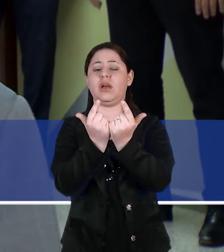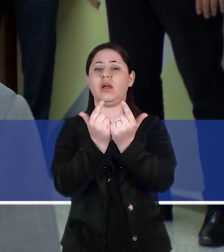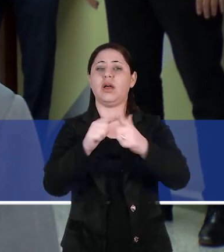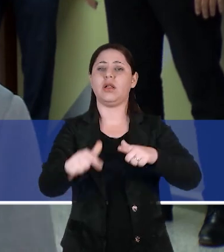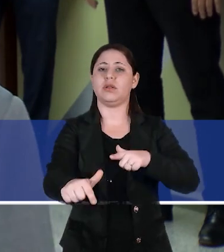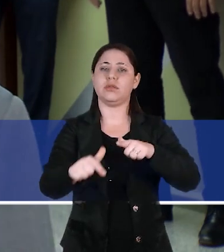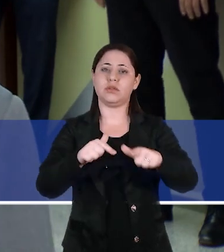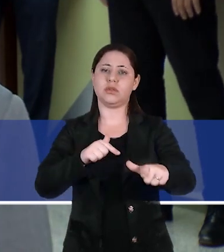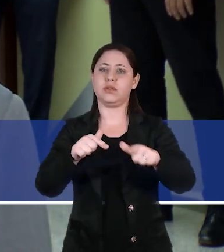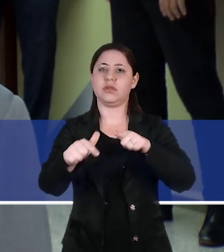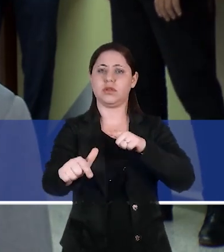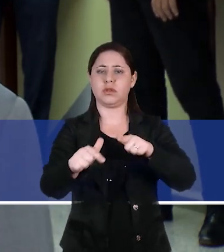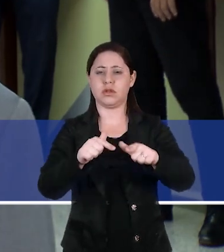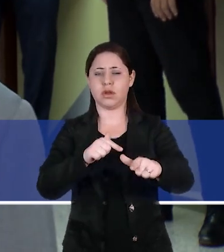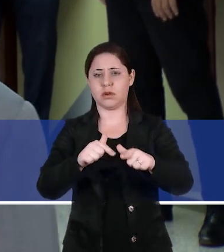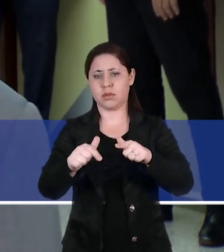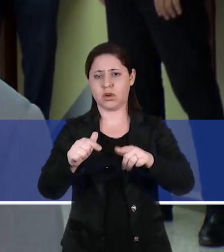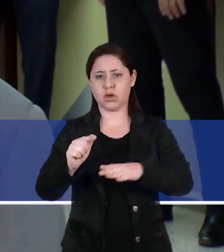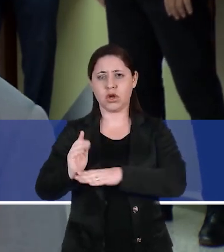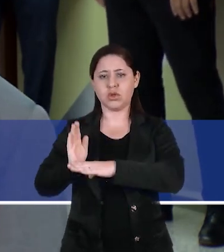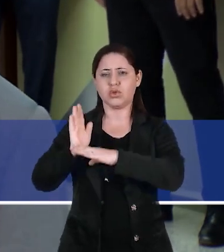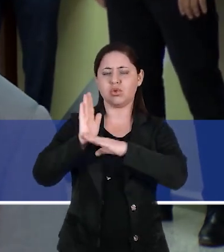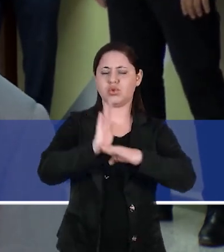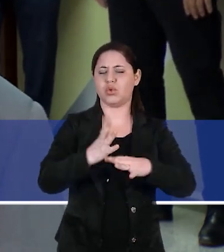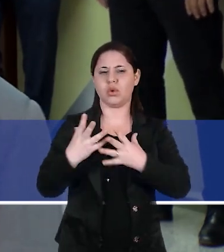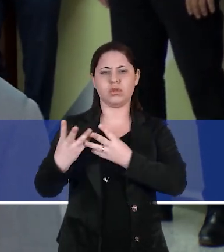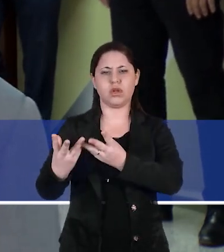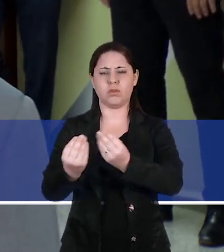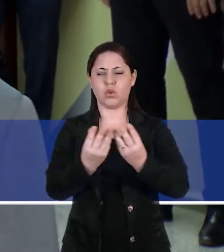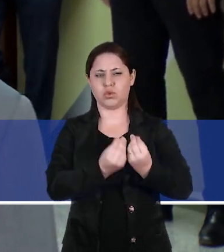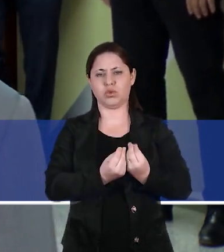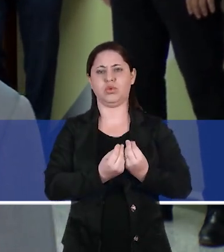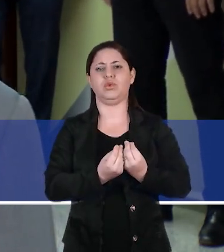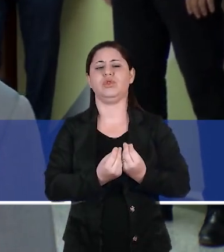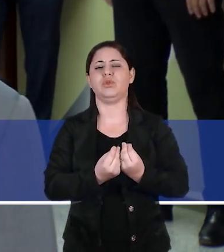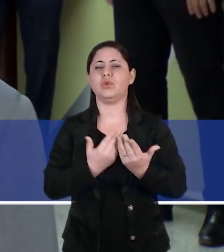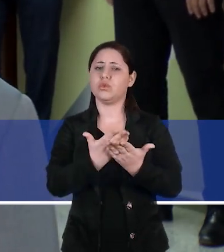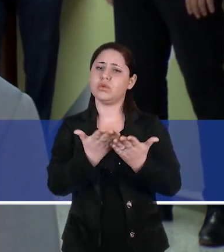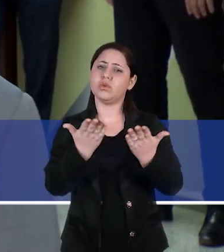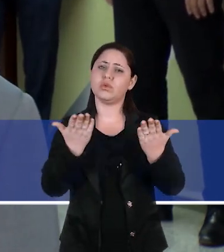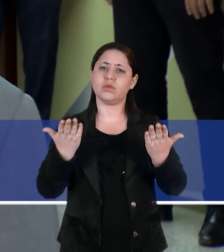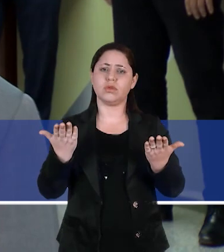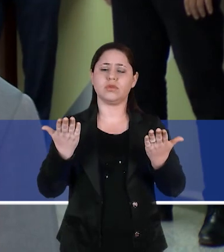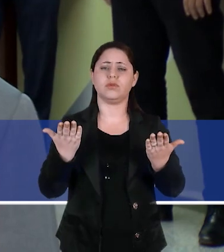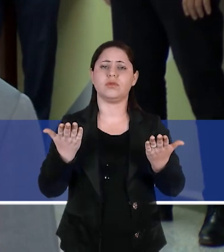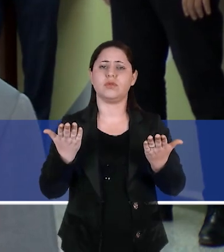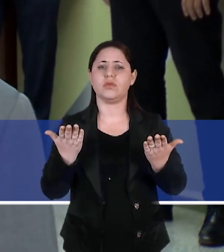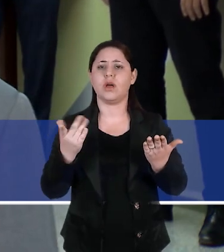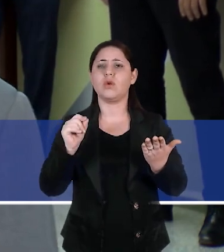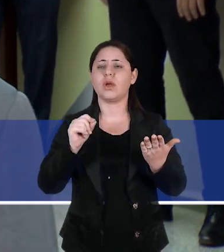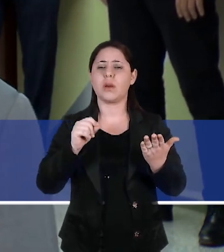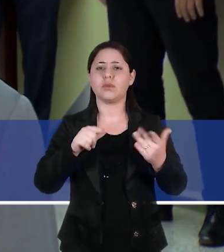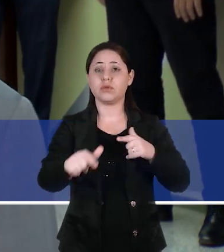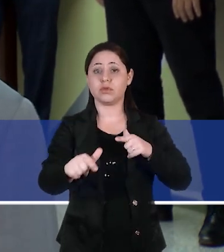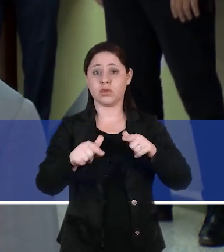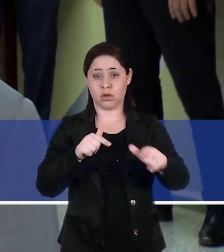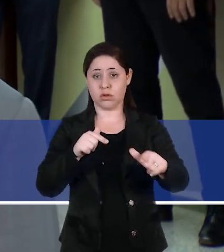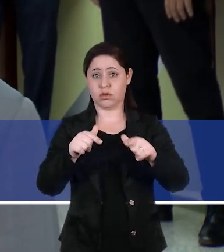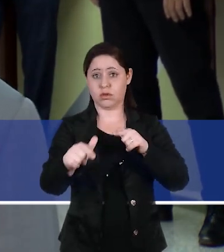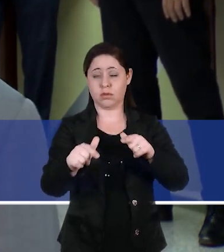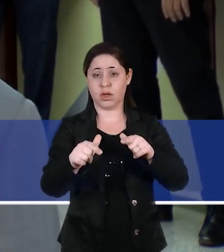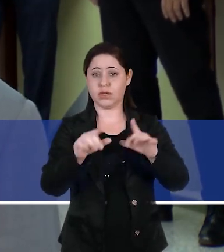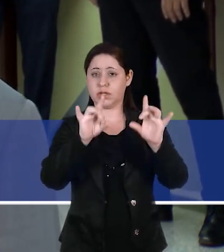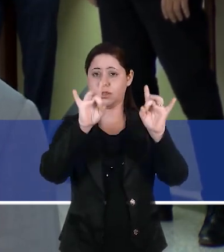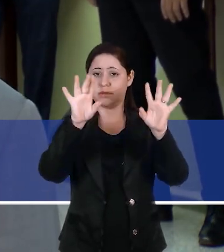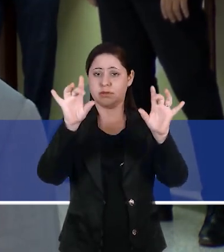Legislativa trabalha lá em Dourados, ajuda muito o meu